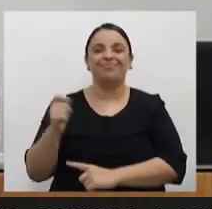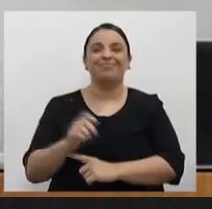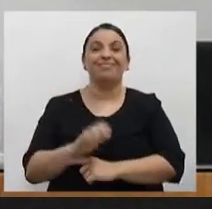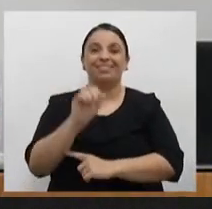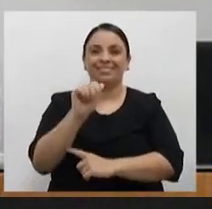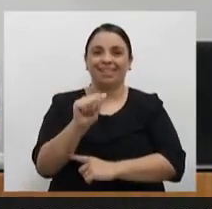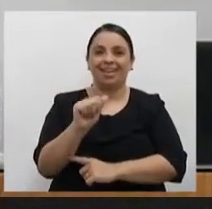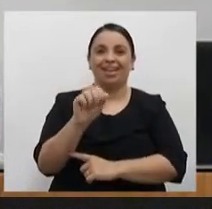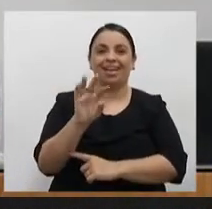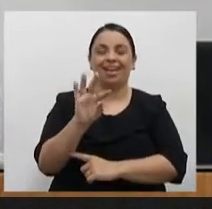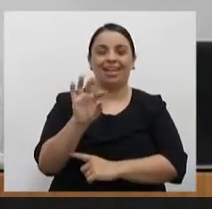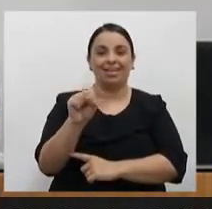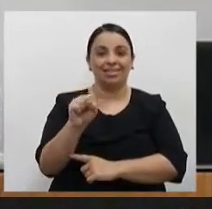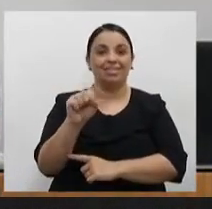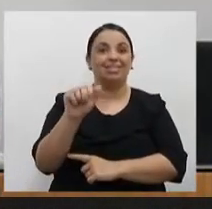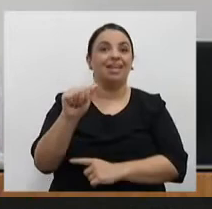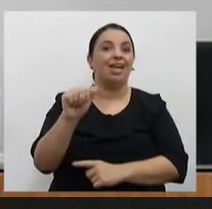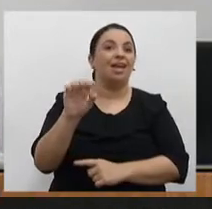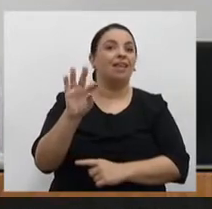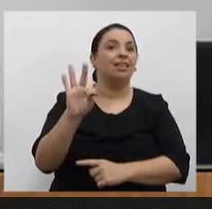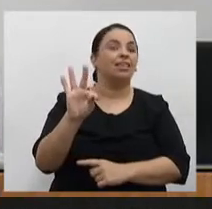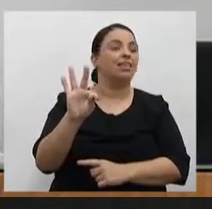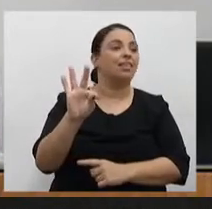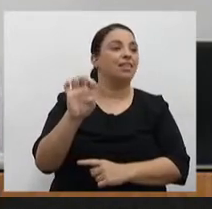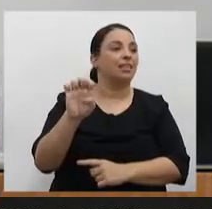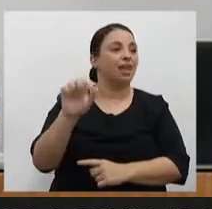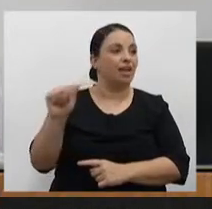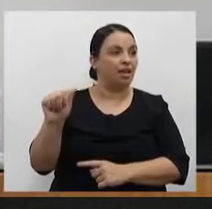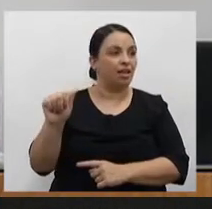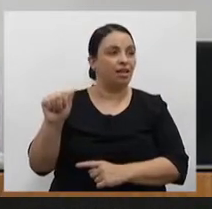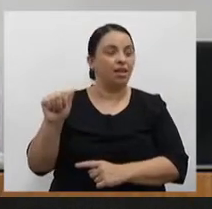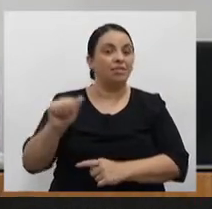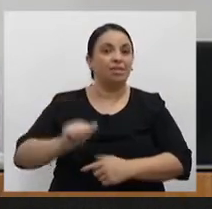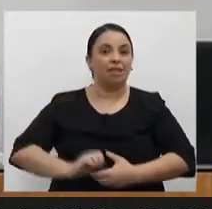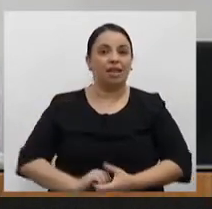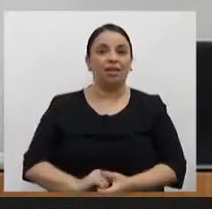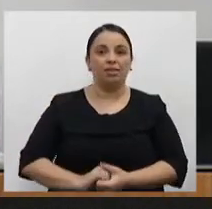né? Então, 5 minutos aí, José Savieto.